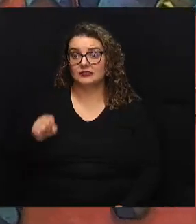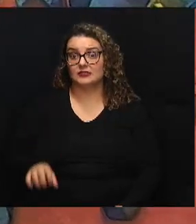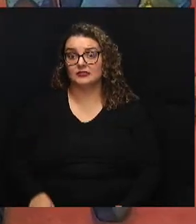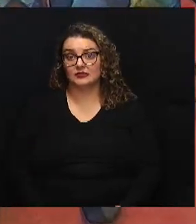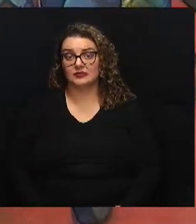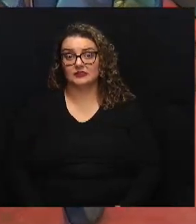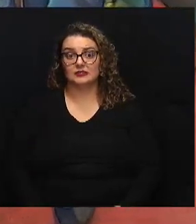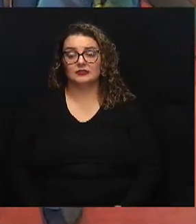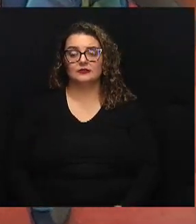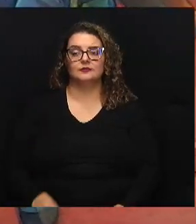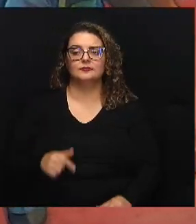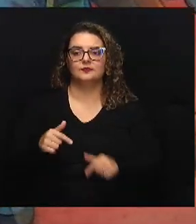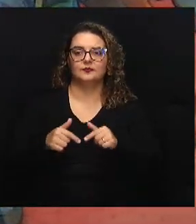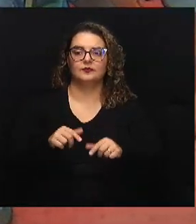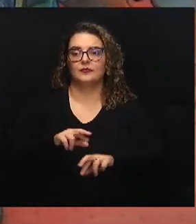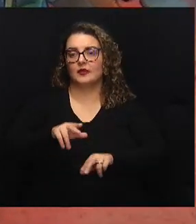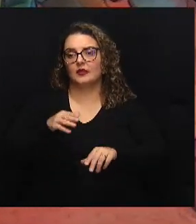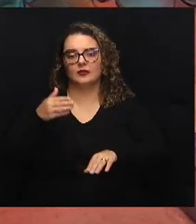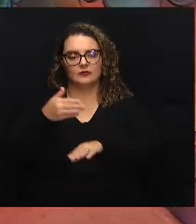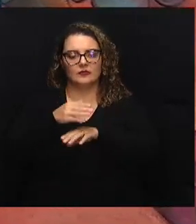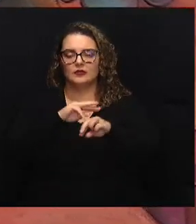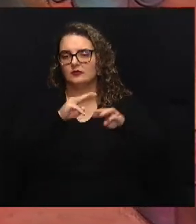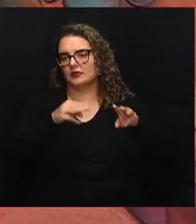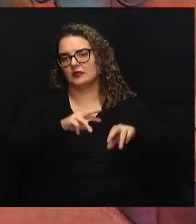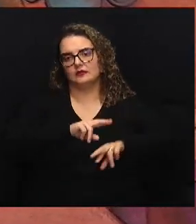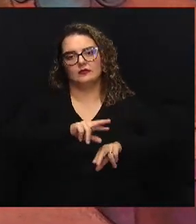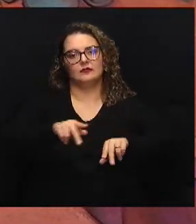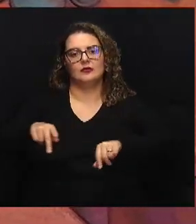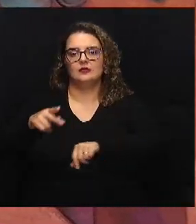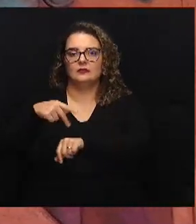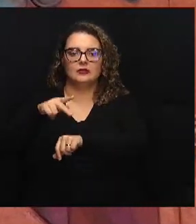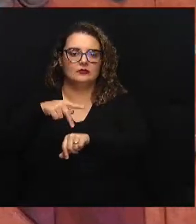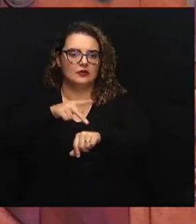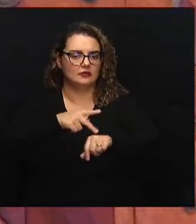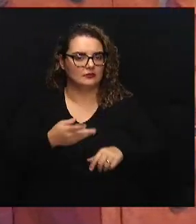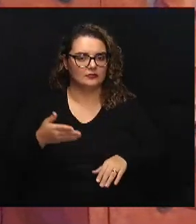Essas obras participaram de vários museus, percorreram vários países,